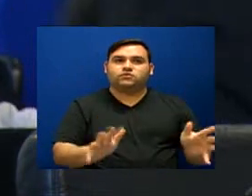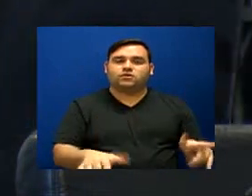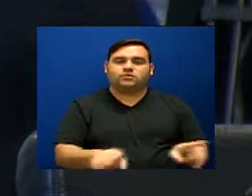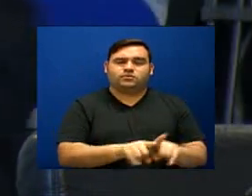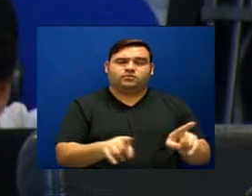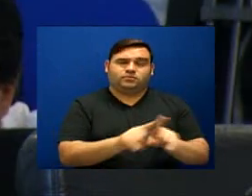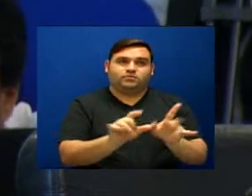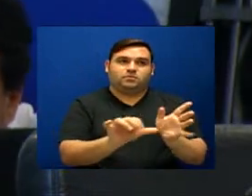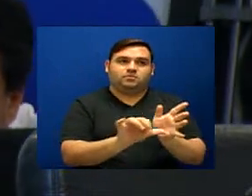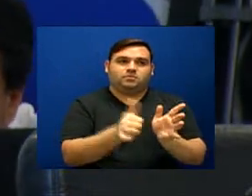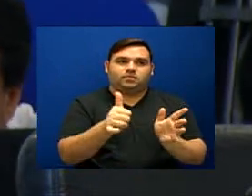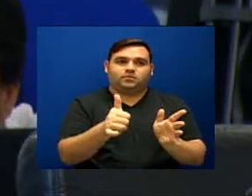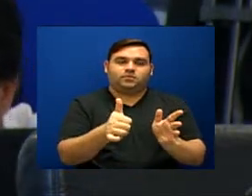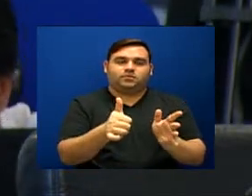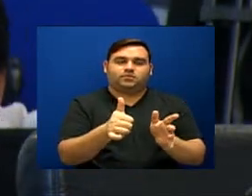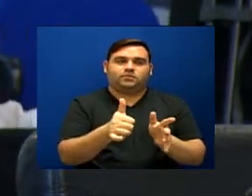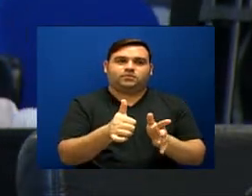inclusive,